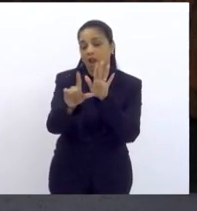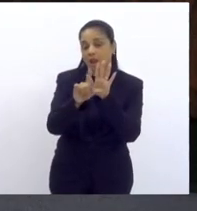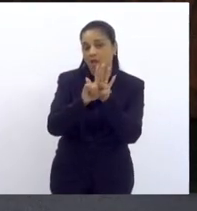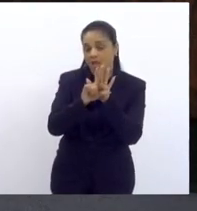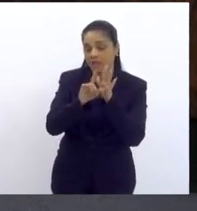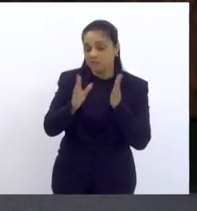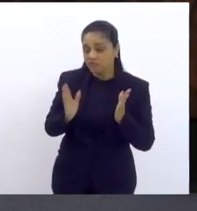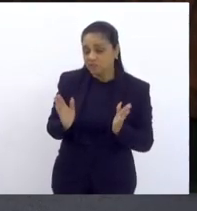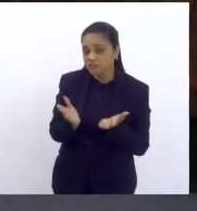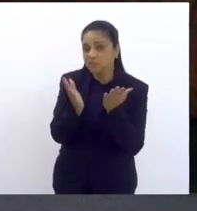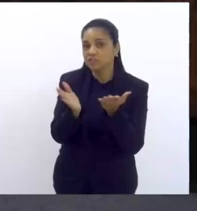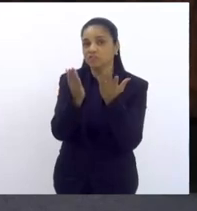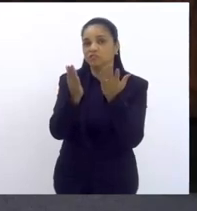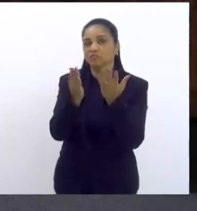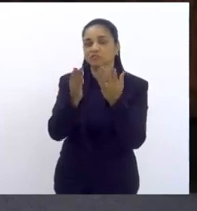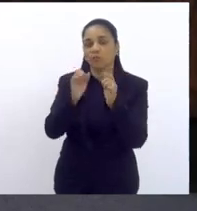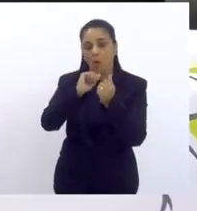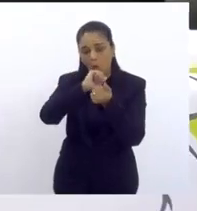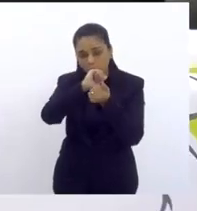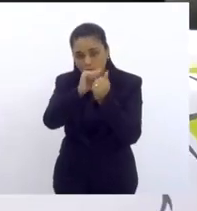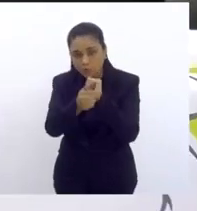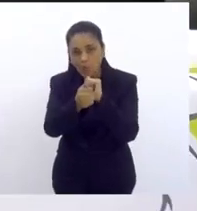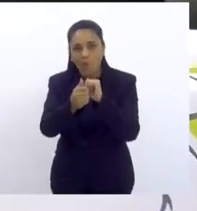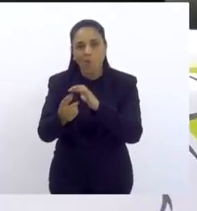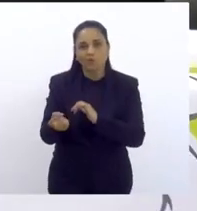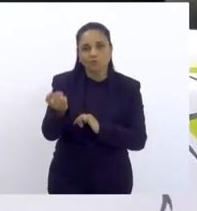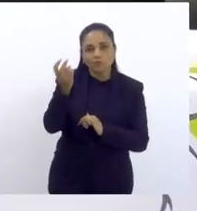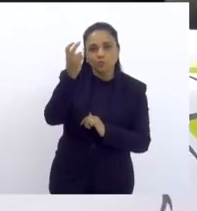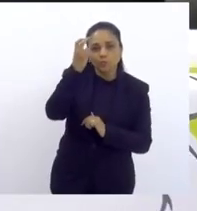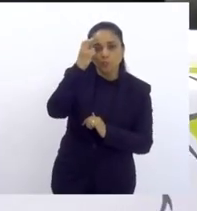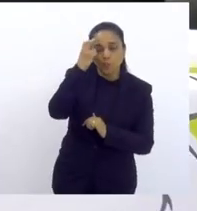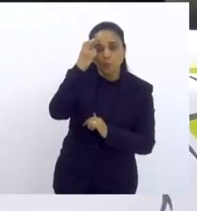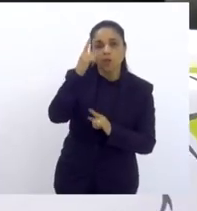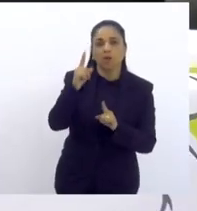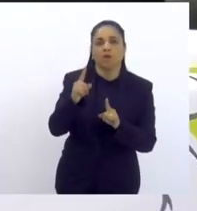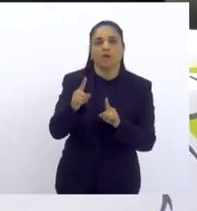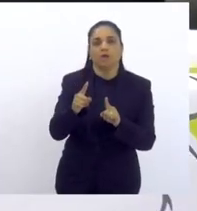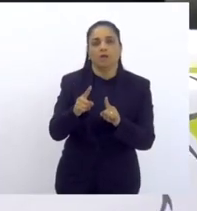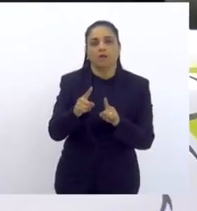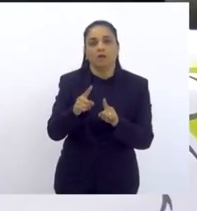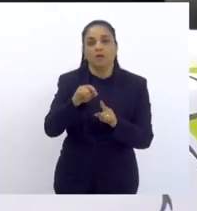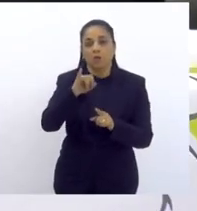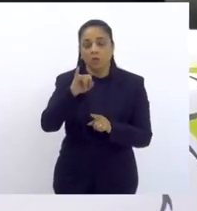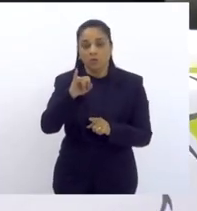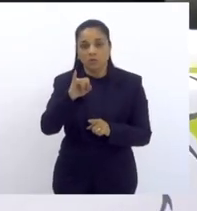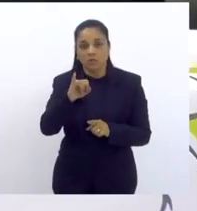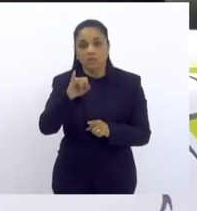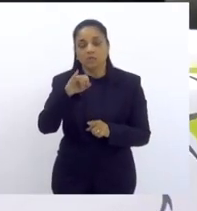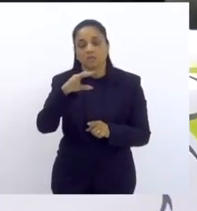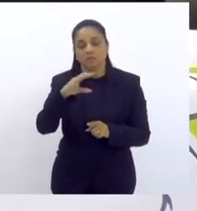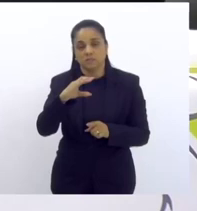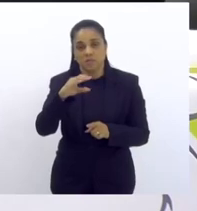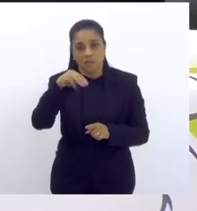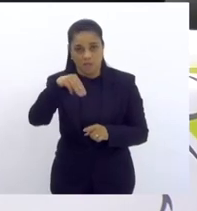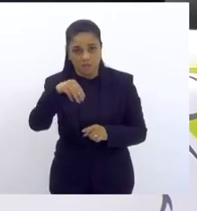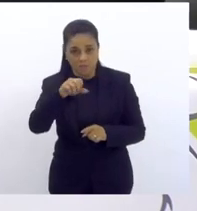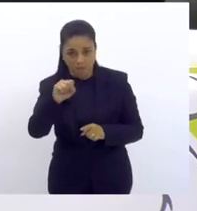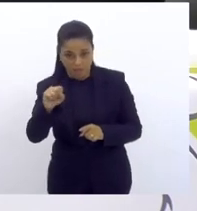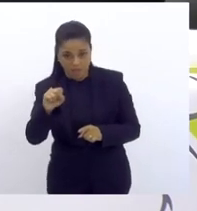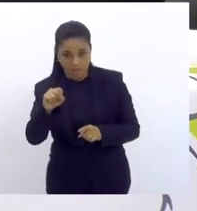incentivo ao esporte a cultura o contribuinte de ICMS poder deduzir escolher